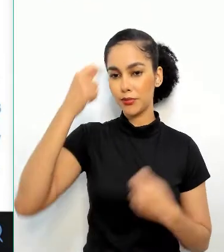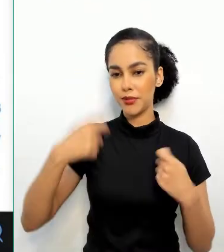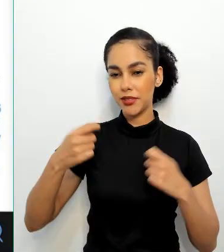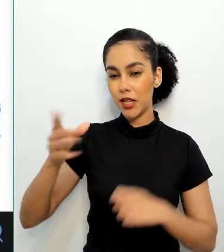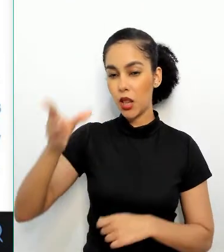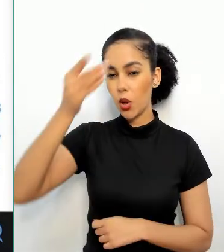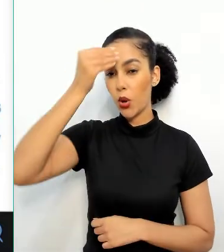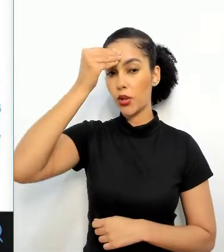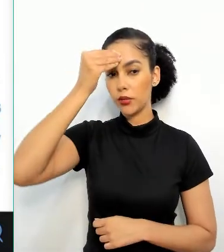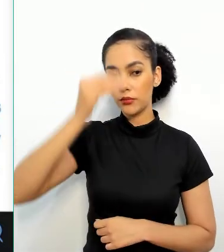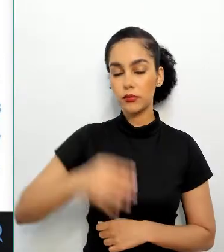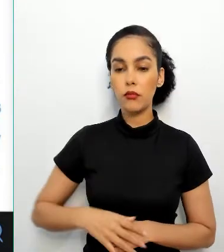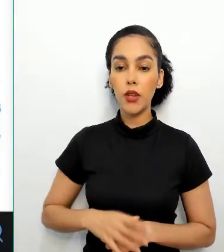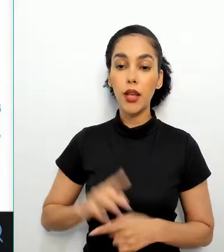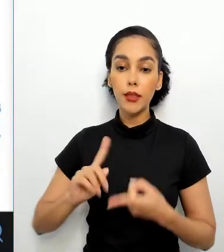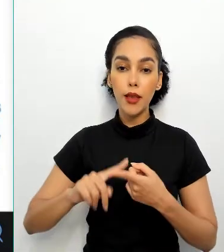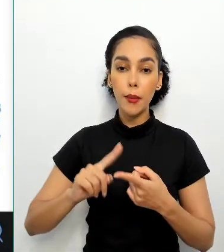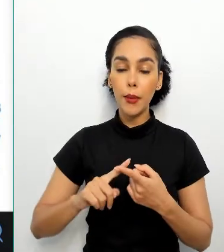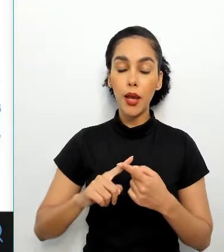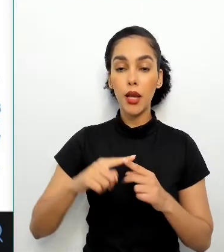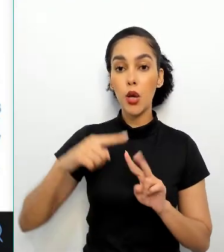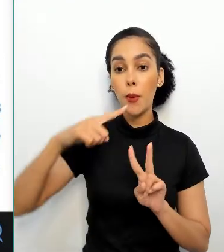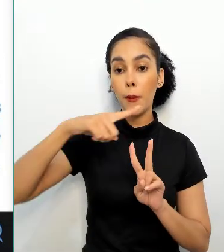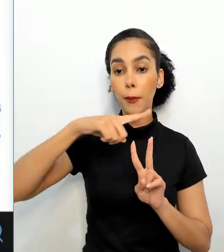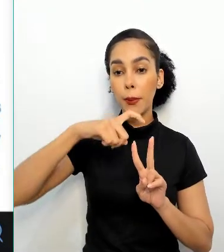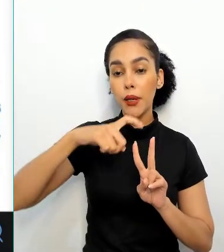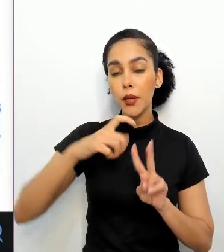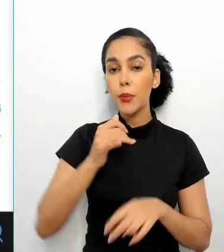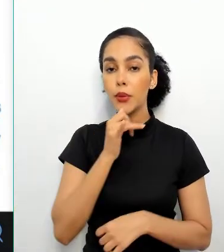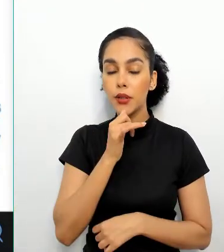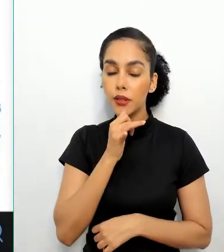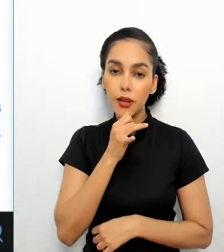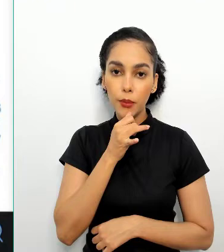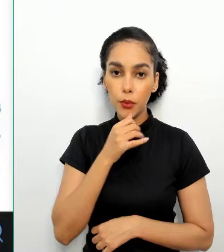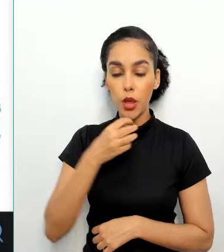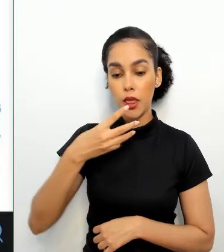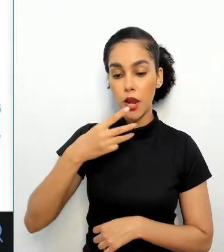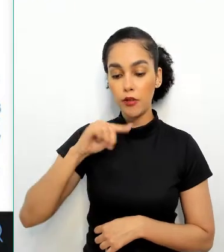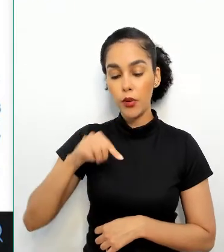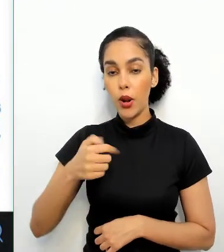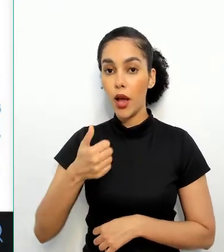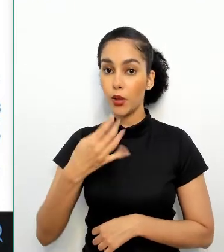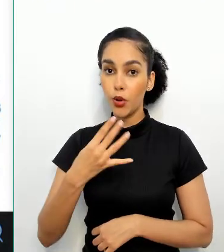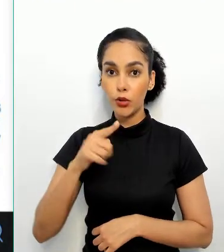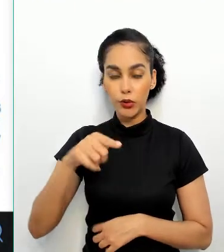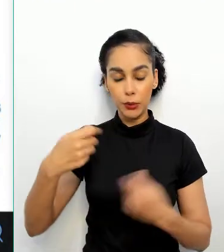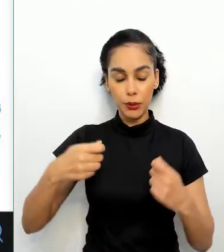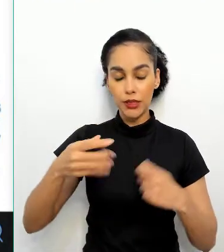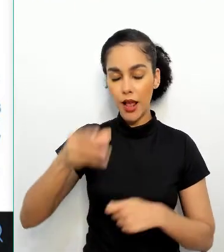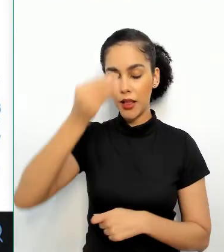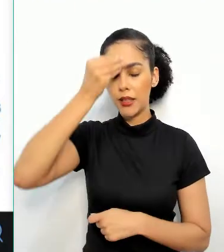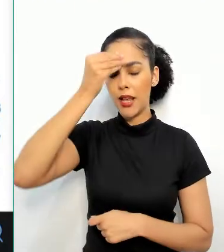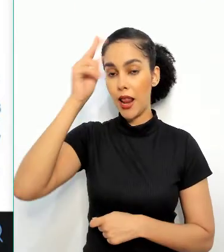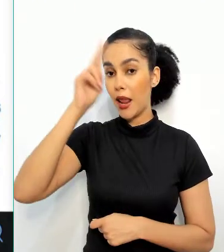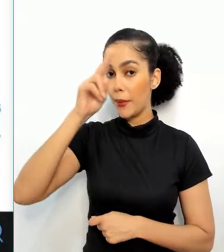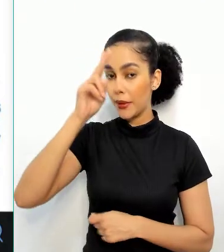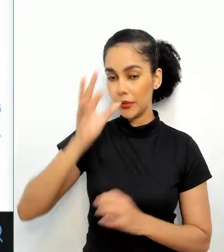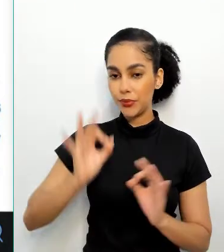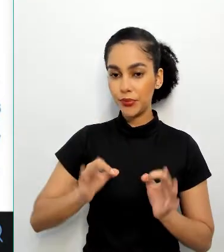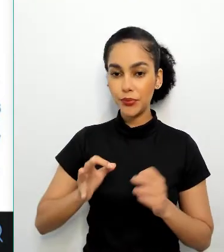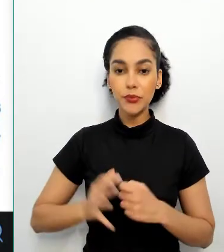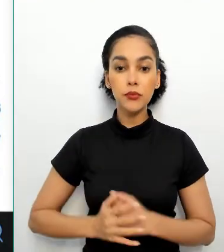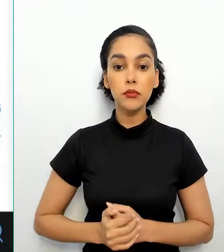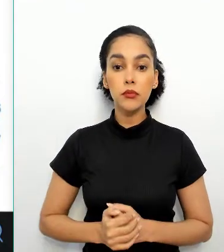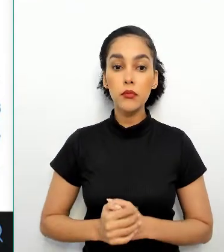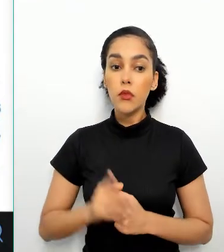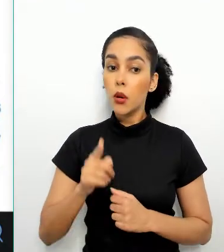ter decorado, né? O valor de π, 3,14, são os valores que a gente vai guardando aí na memória. Mas se você não lembrar, não tem problema.